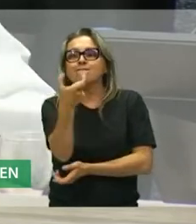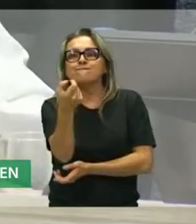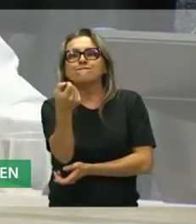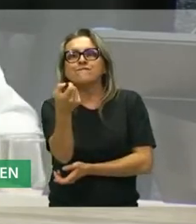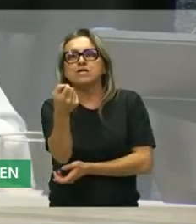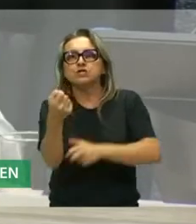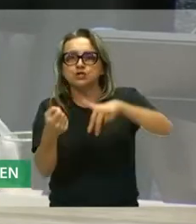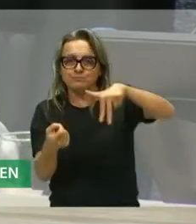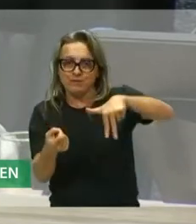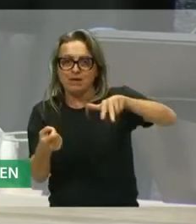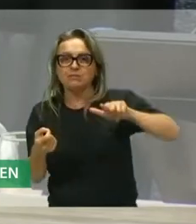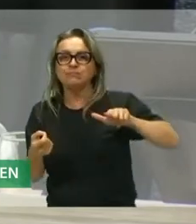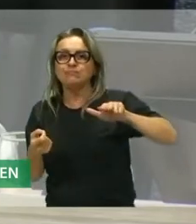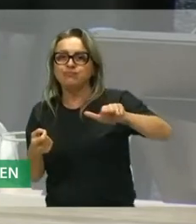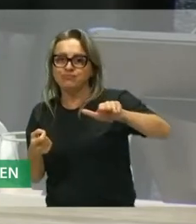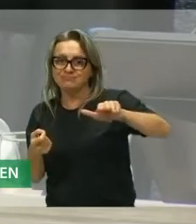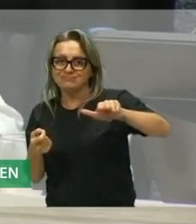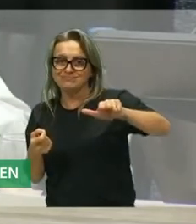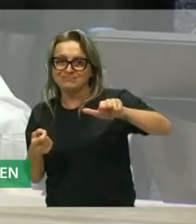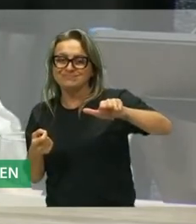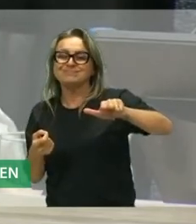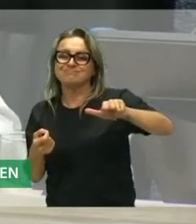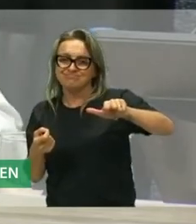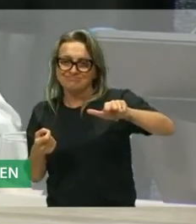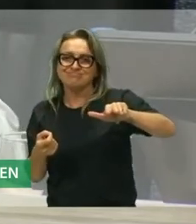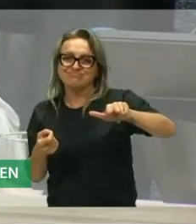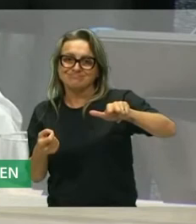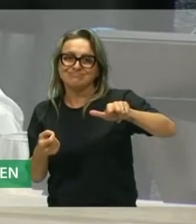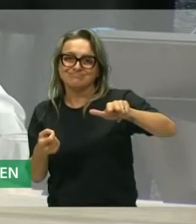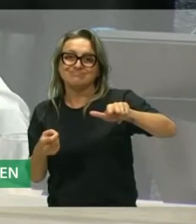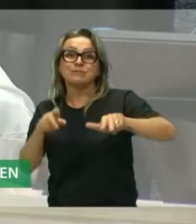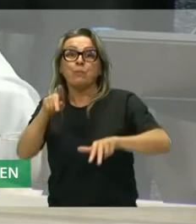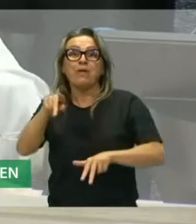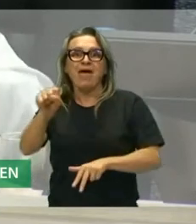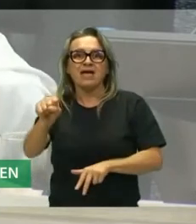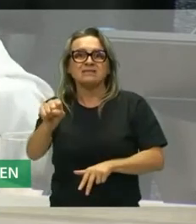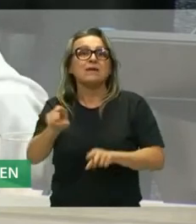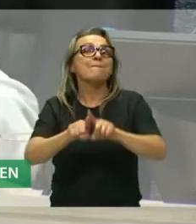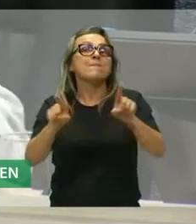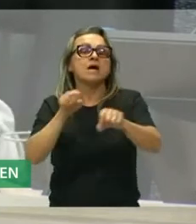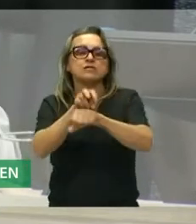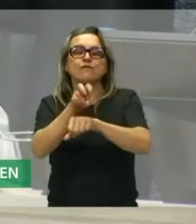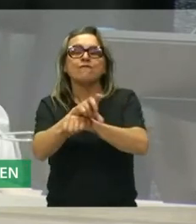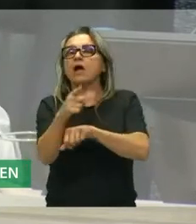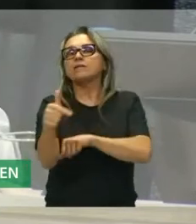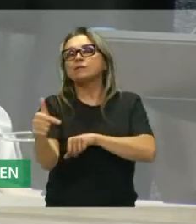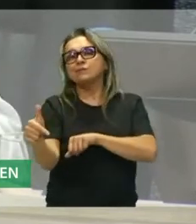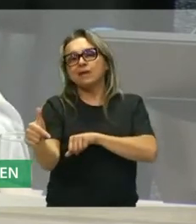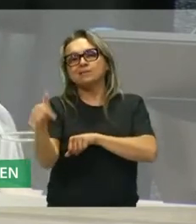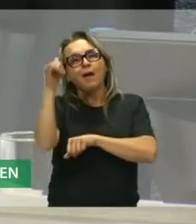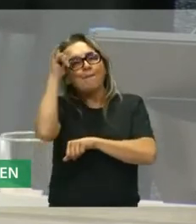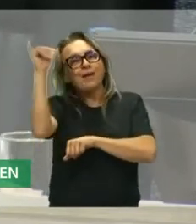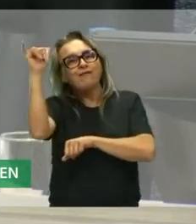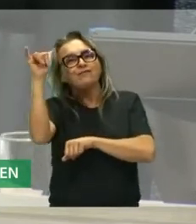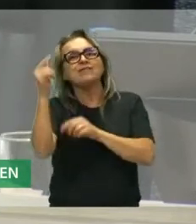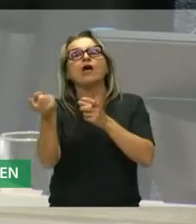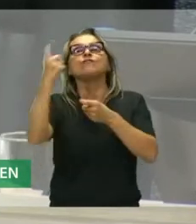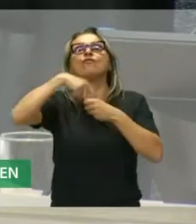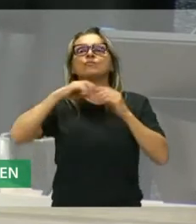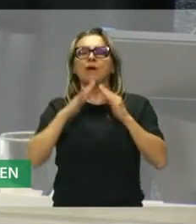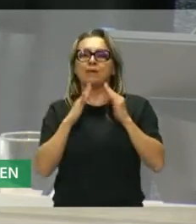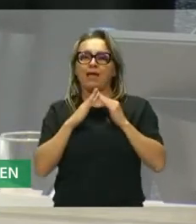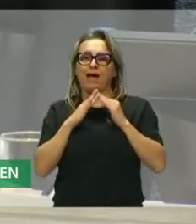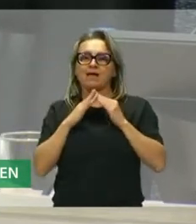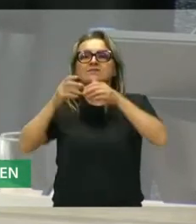estar internadas dentro da instituição, mas nós não temos vaga. E, para não mandá-las embora para casa, nós ficamos com elas no